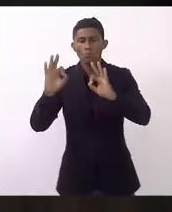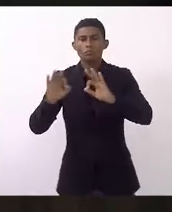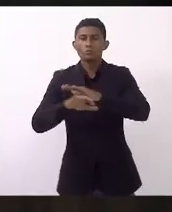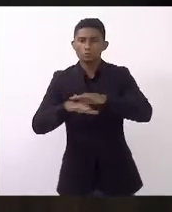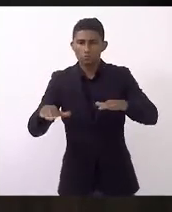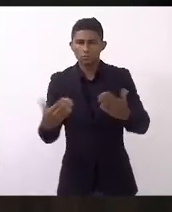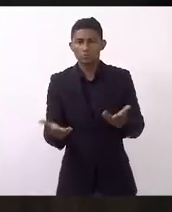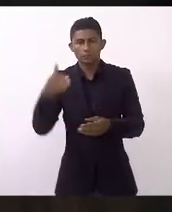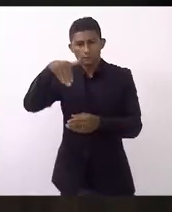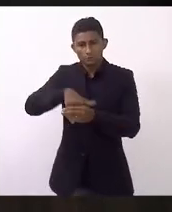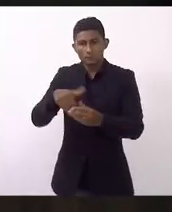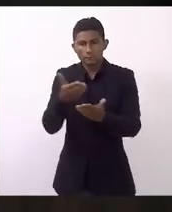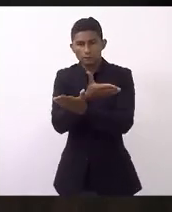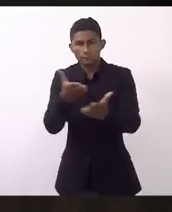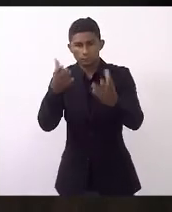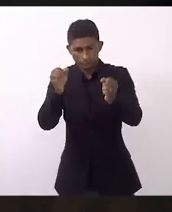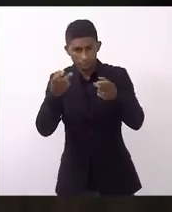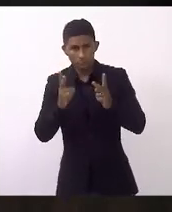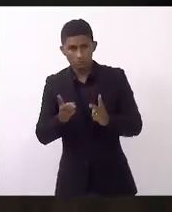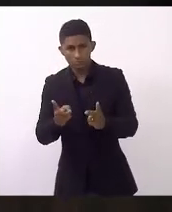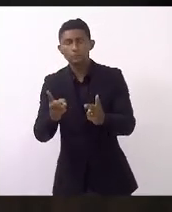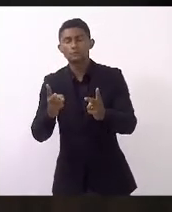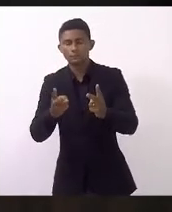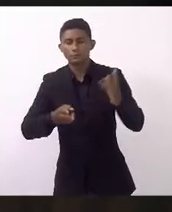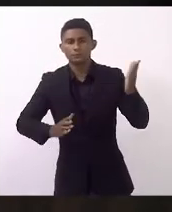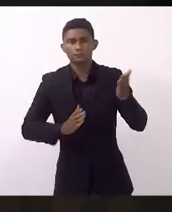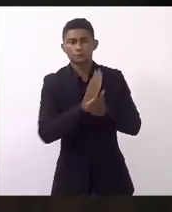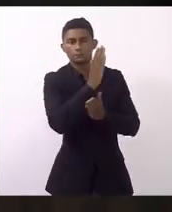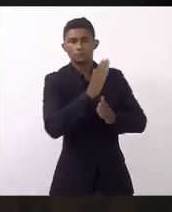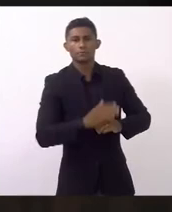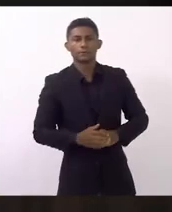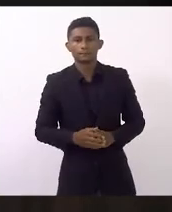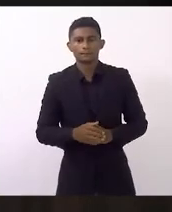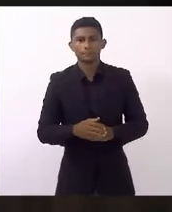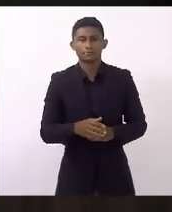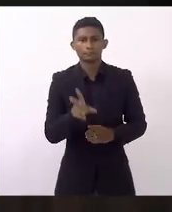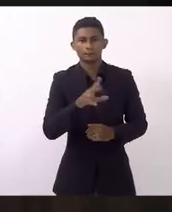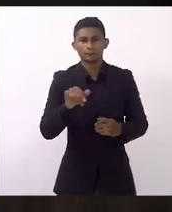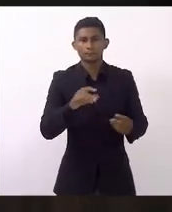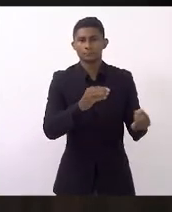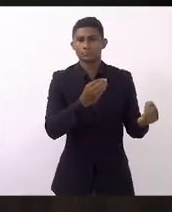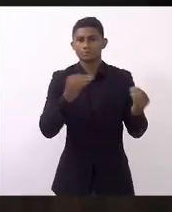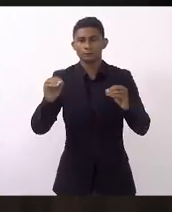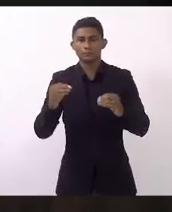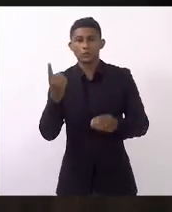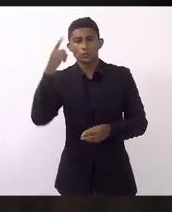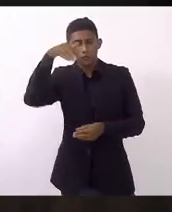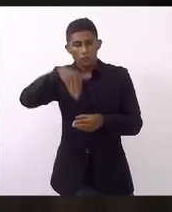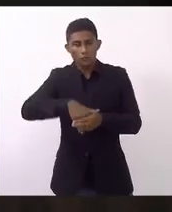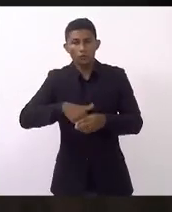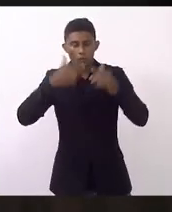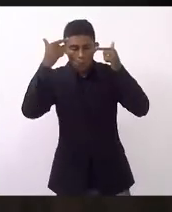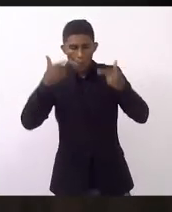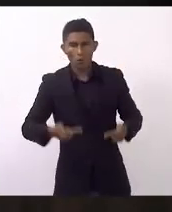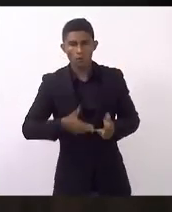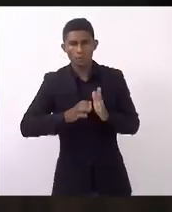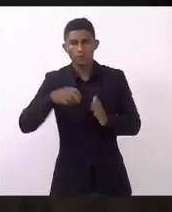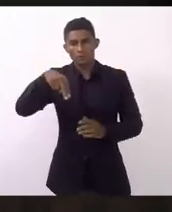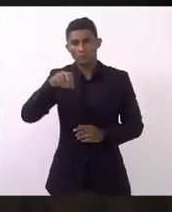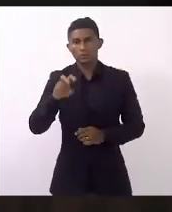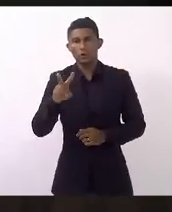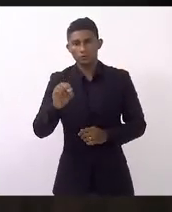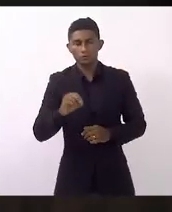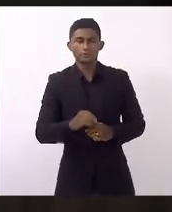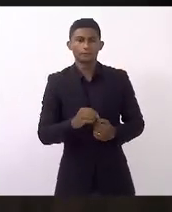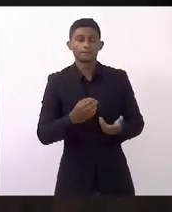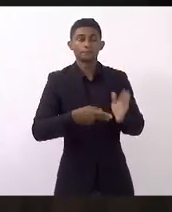em votação, os senhores que aprovam, permaneçam como estão, aprovado. Vai à promulgação com voto pela abstenção do novo. Projeto de